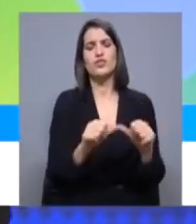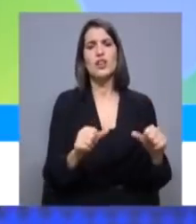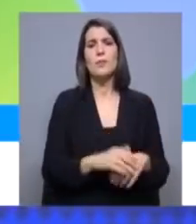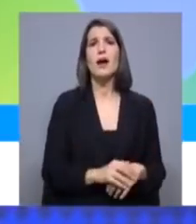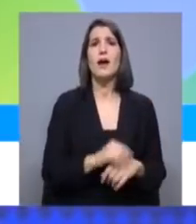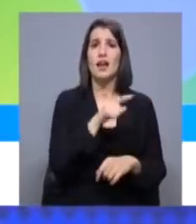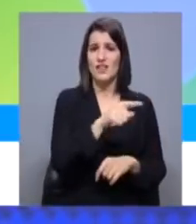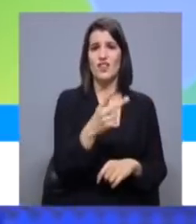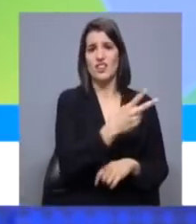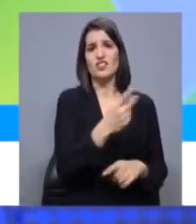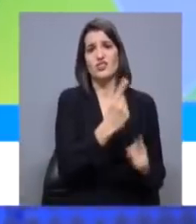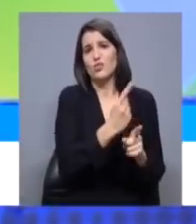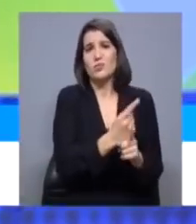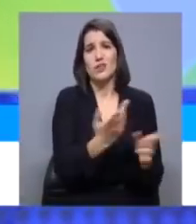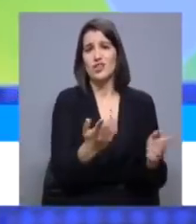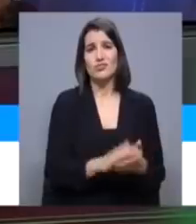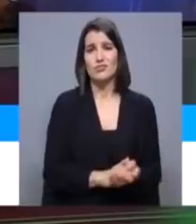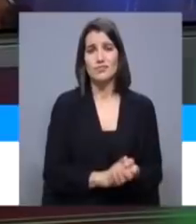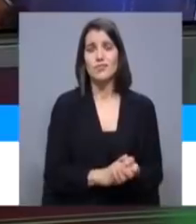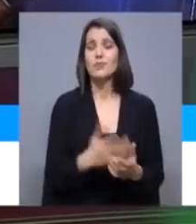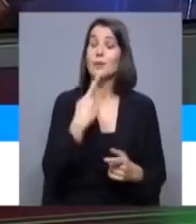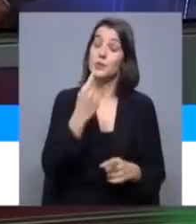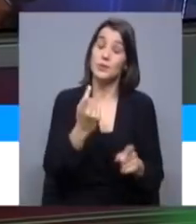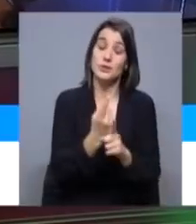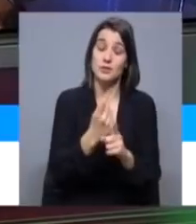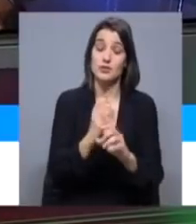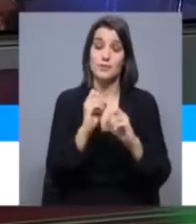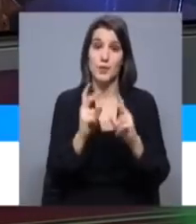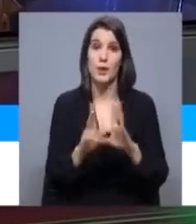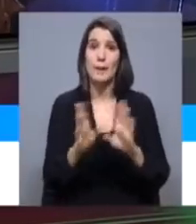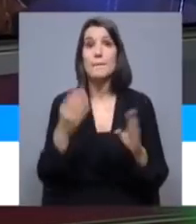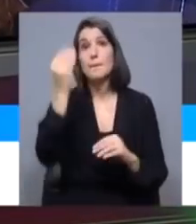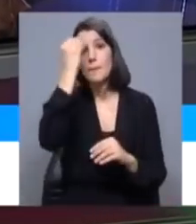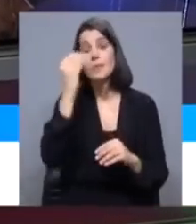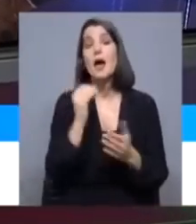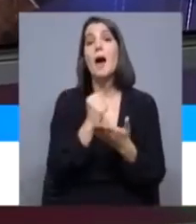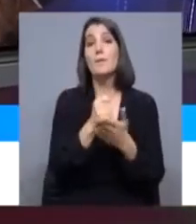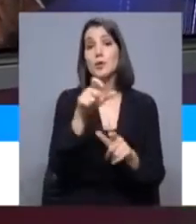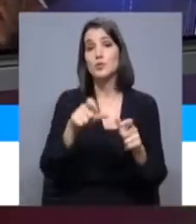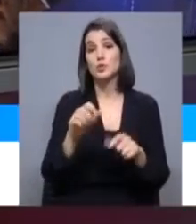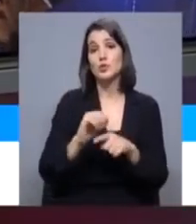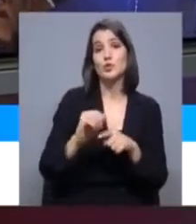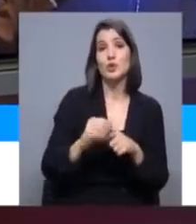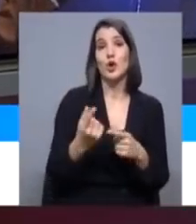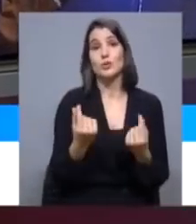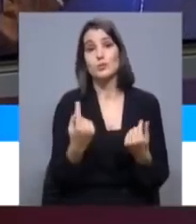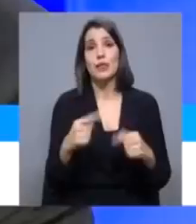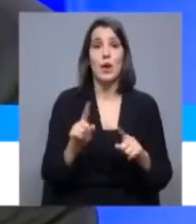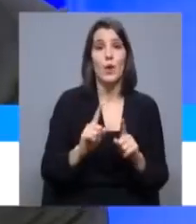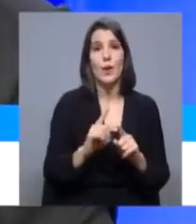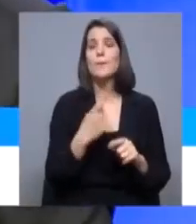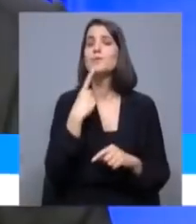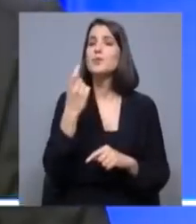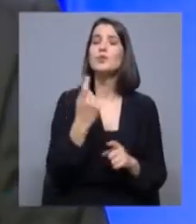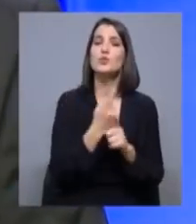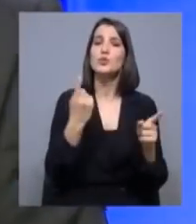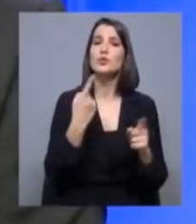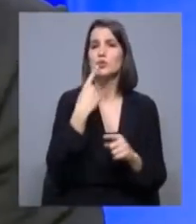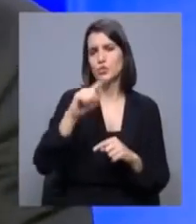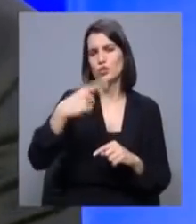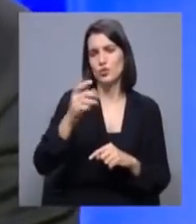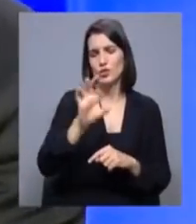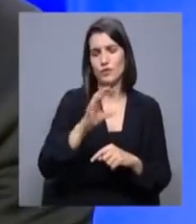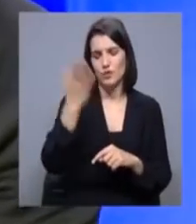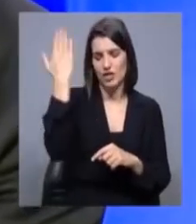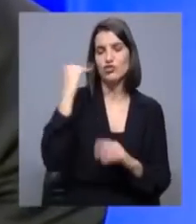Só Mais do Mesmo do sistema onde vai tem que fazer a mesma pergunta vamos desinstalar dos privilegiados ou não João pergunta porque é que já entendi a pergunta